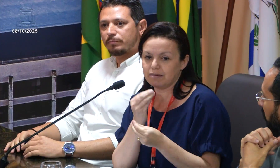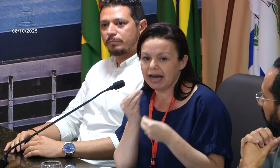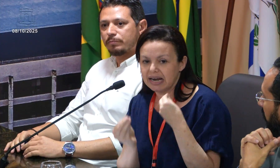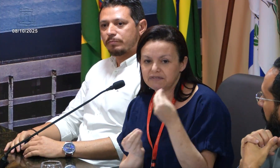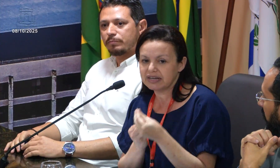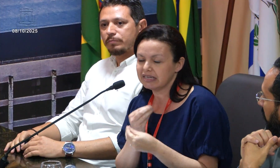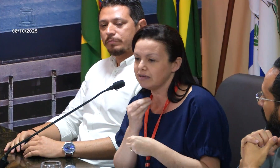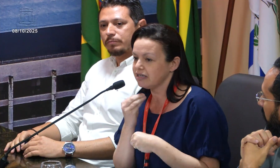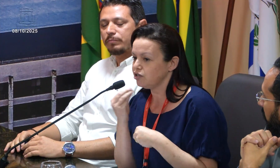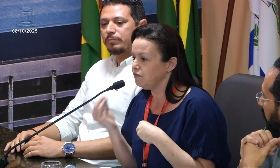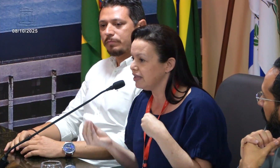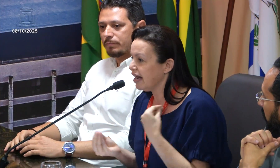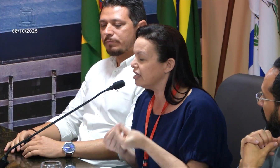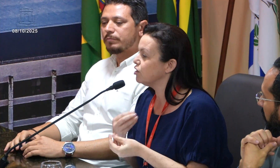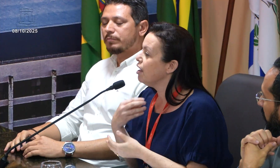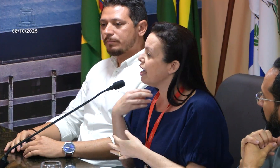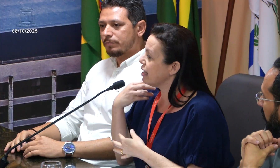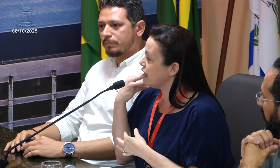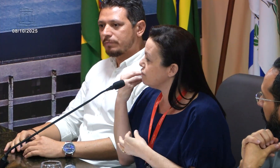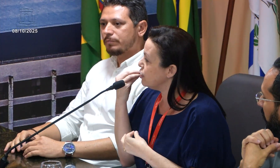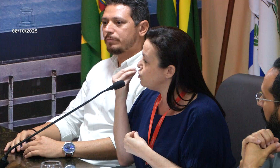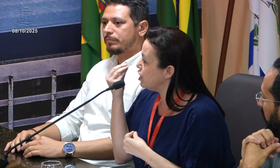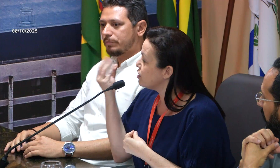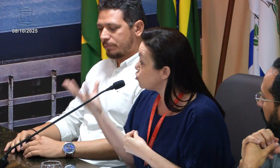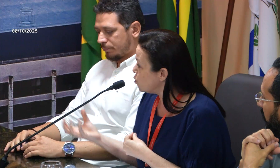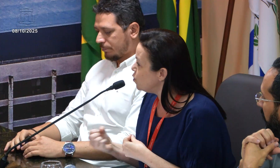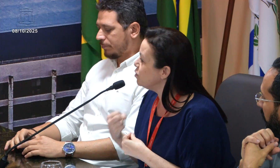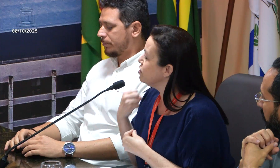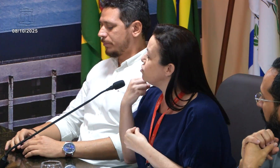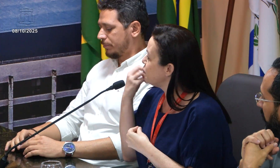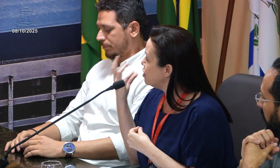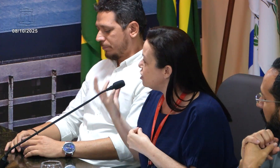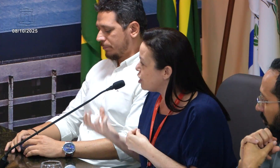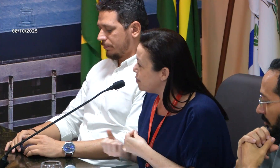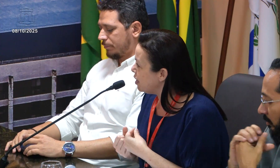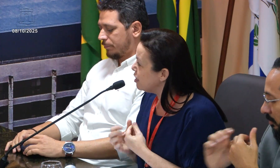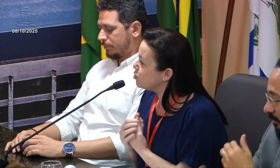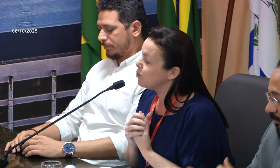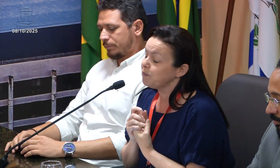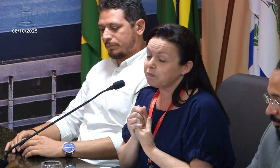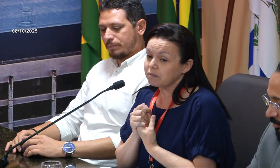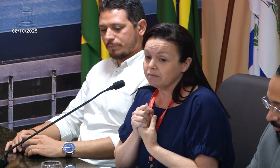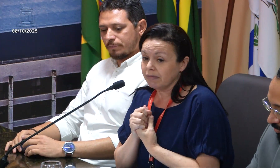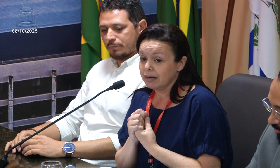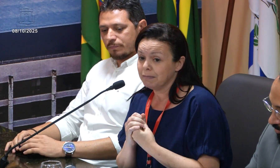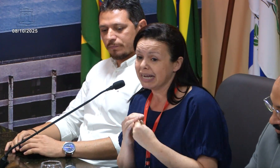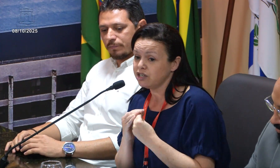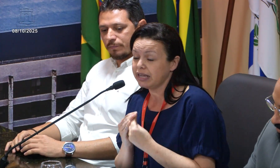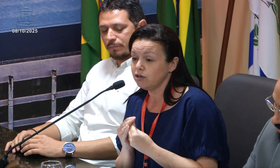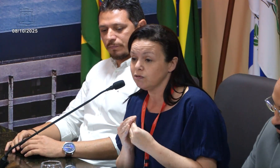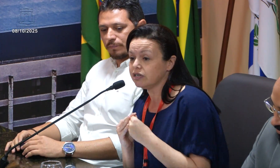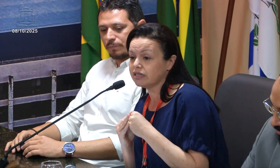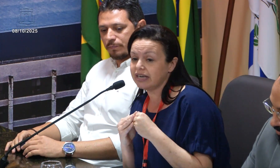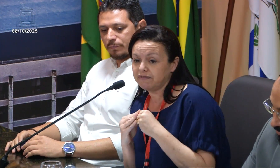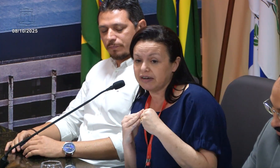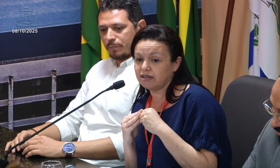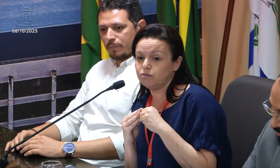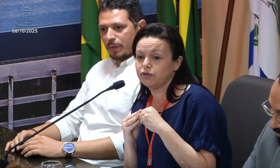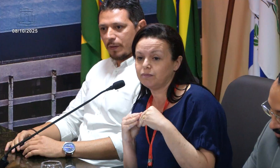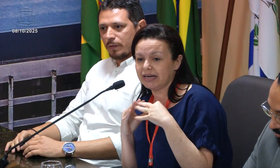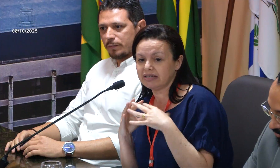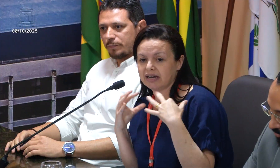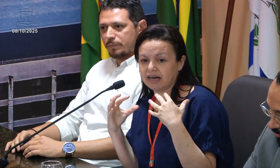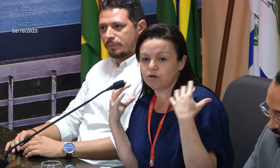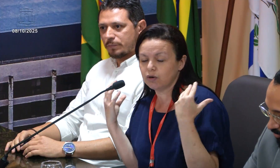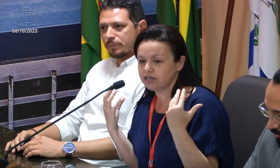gente trabalha fazendo essa atividade através de ações, de planejamento, mas de denúncias que afetam